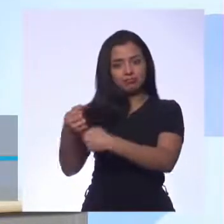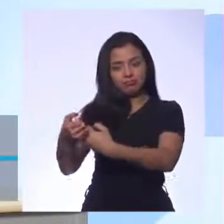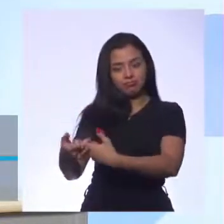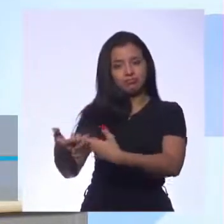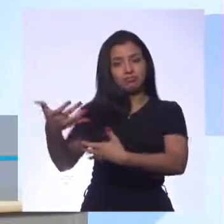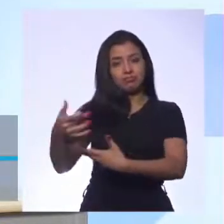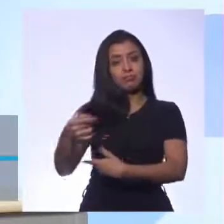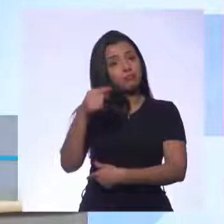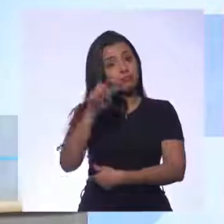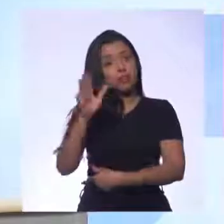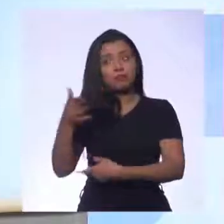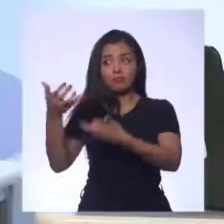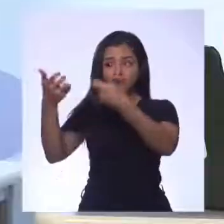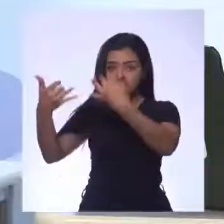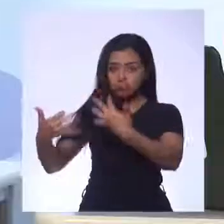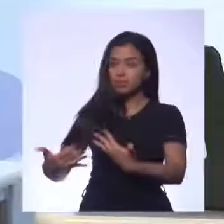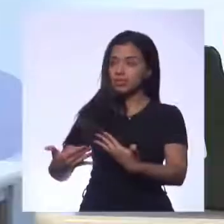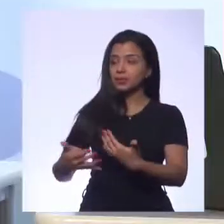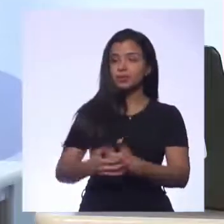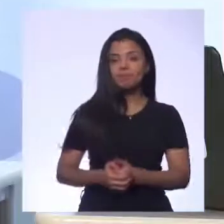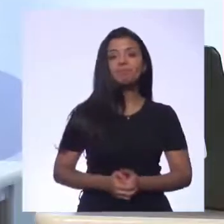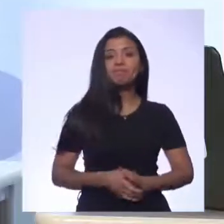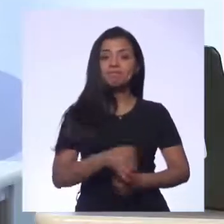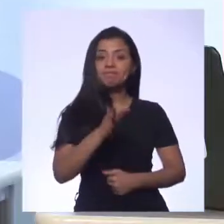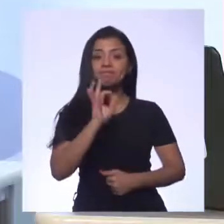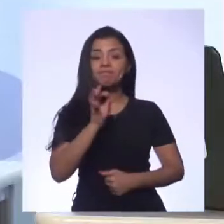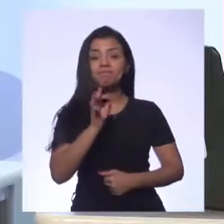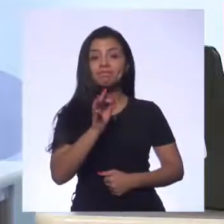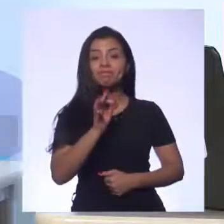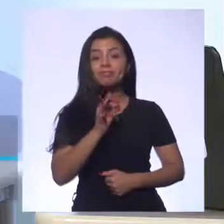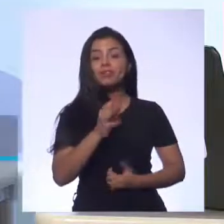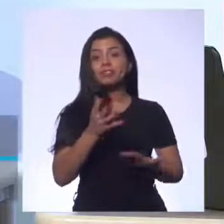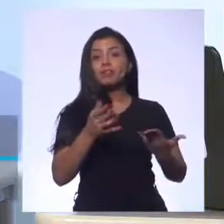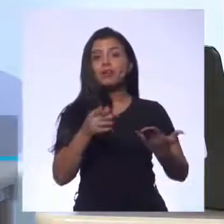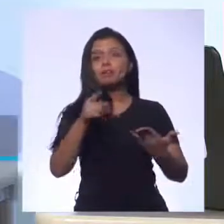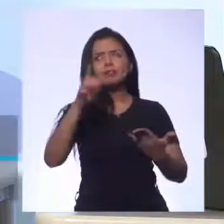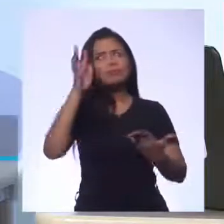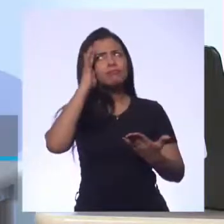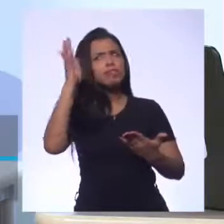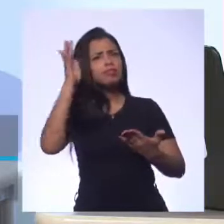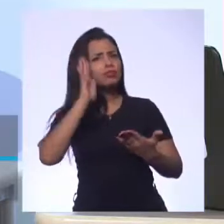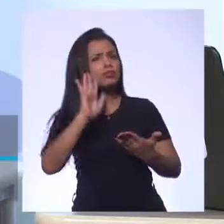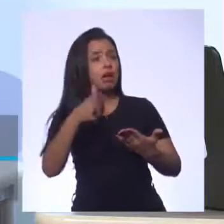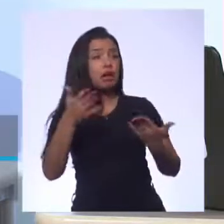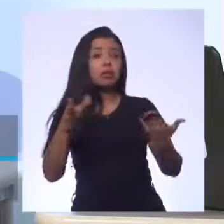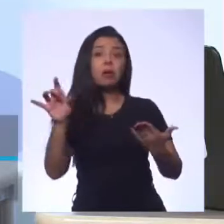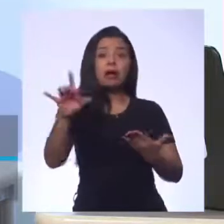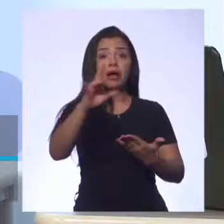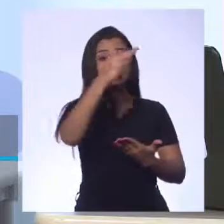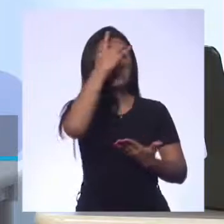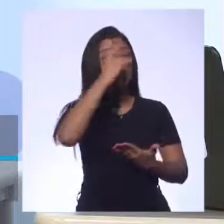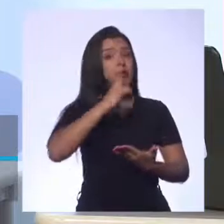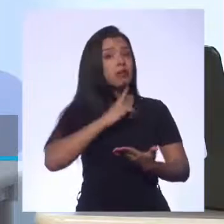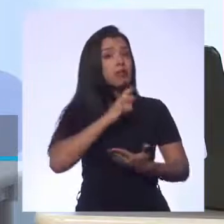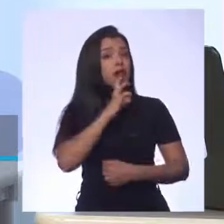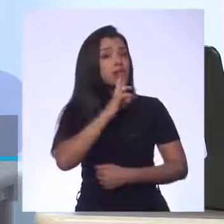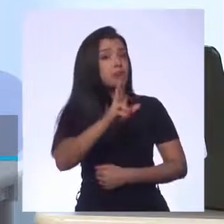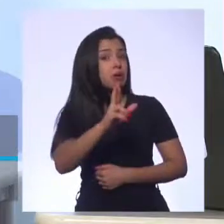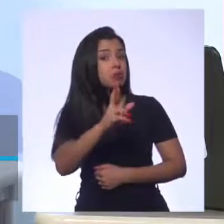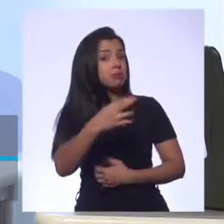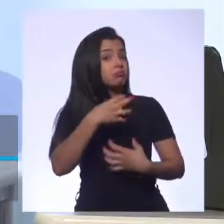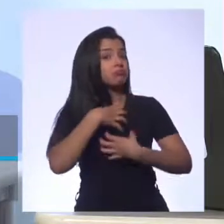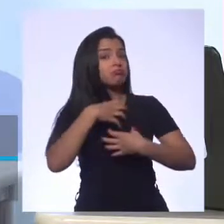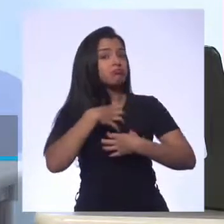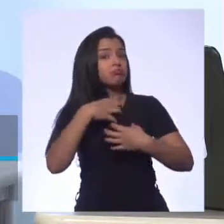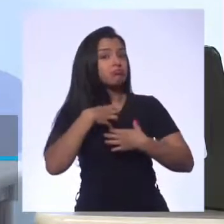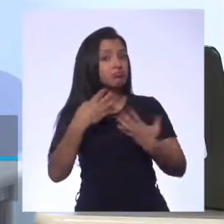vai comentando. Isso. Como a questão é se ele já imaginou, então a resposta é pessoal. Será que já imaginei um texto sem verbos? Como